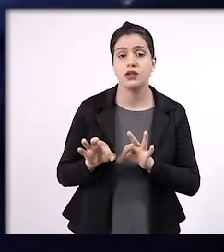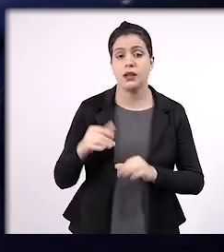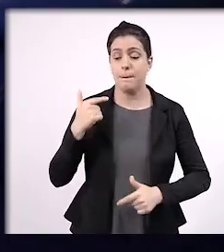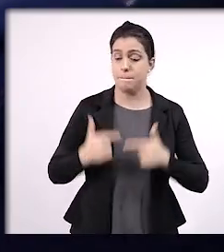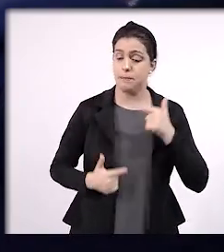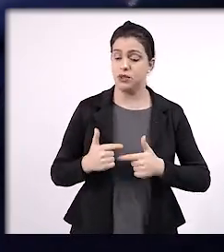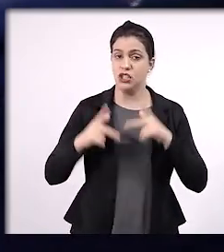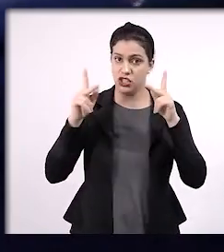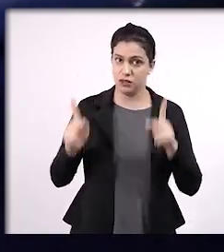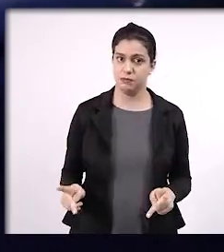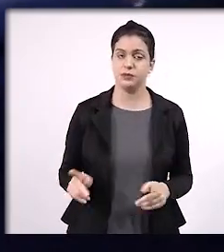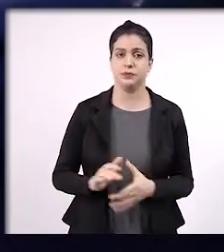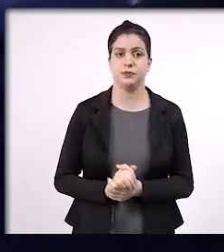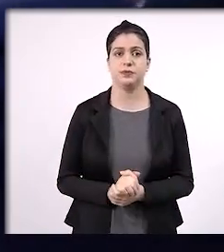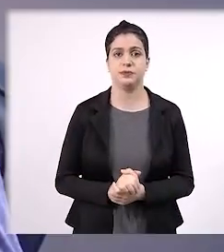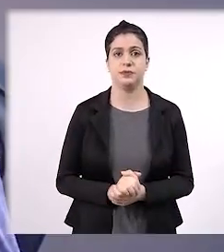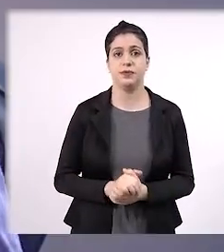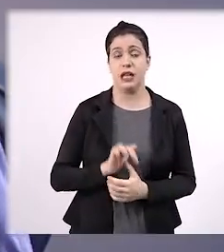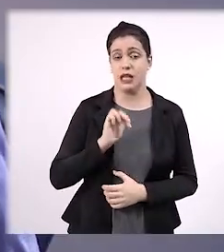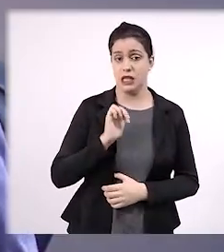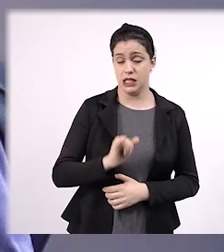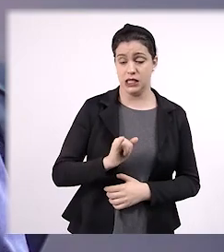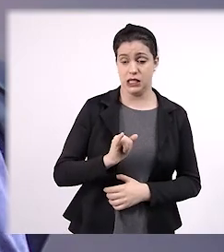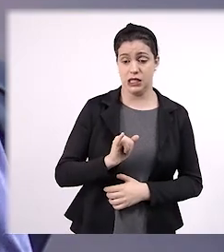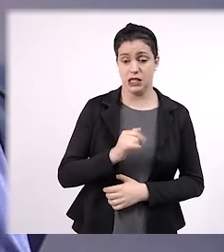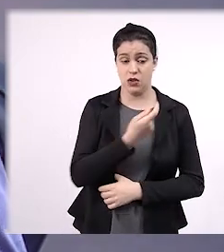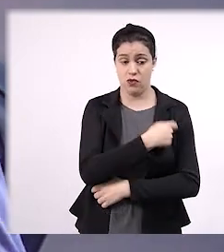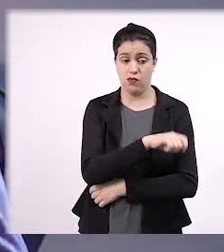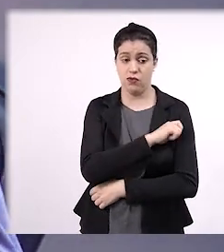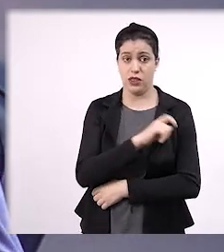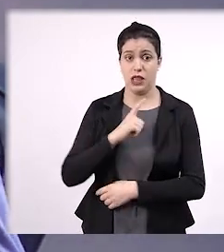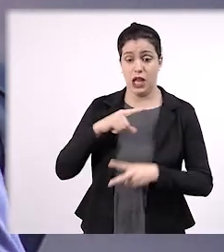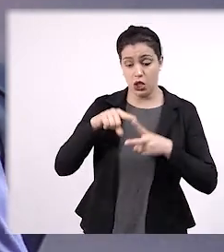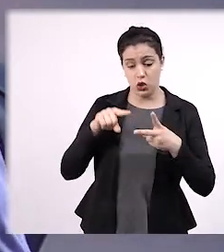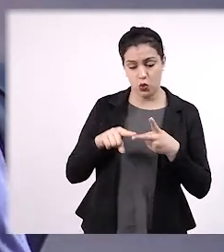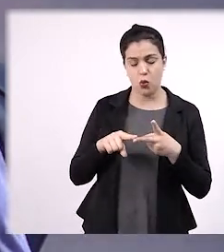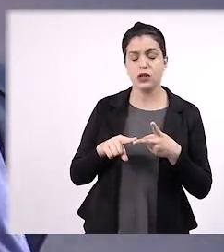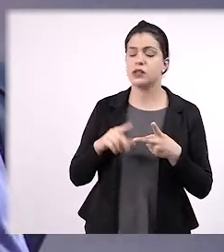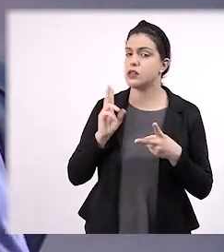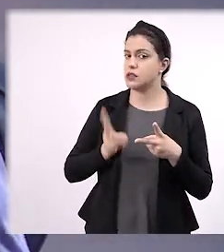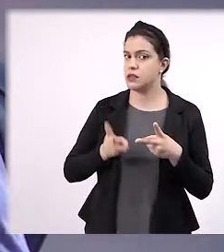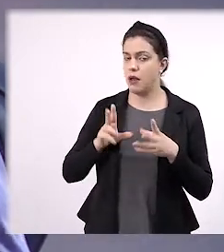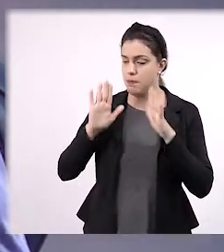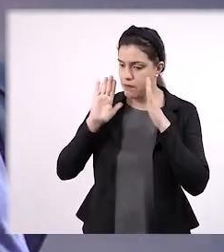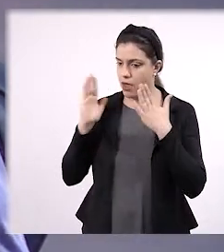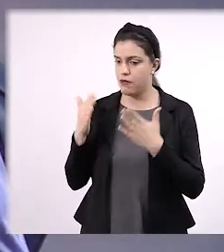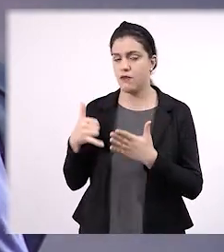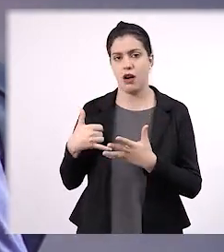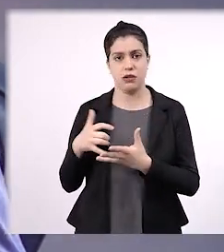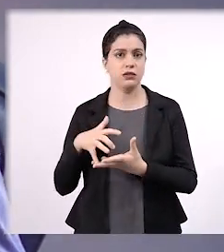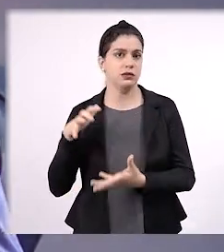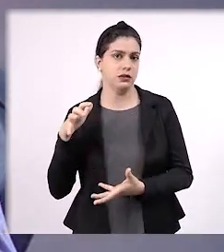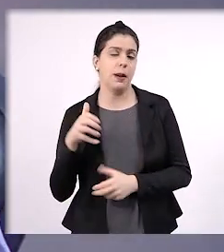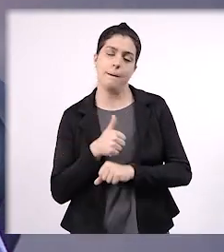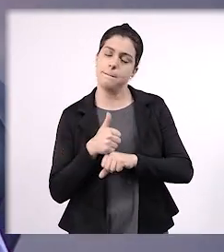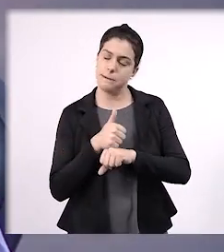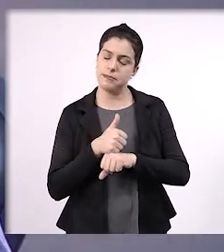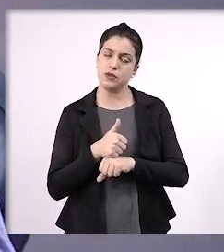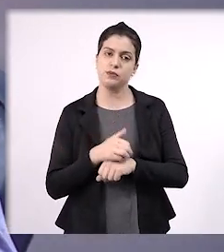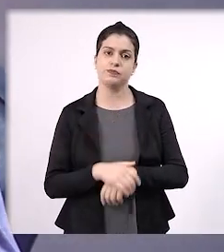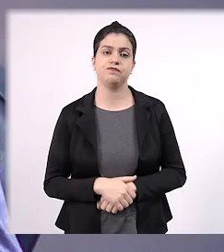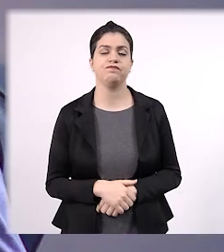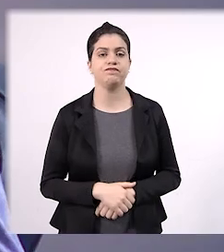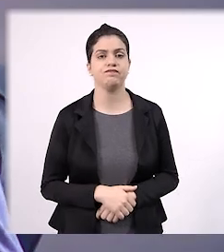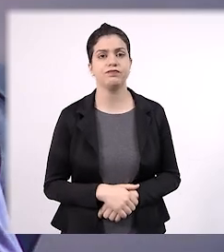o gestor, então, ele tem ali 2 opções, ele deve priorizar as políticas públicas voltadas ao idoso. E lembrando que recentemente